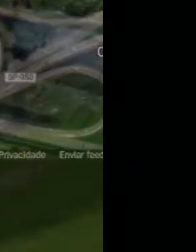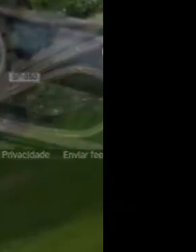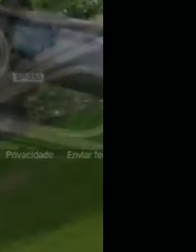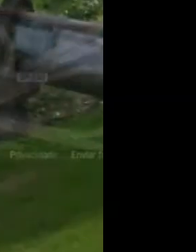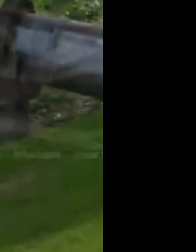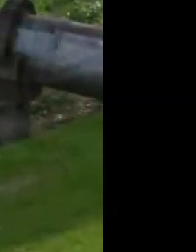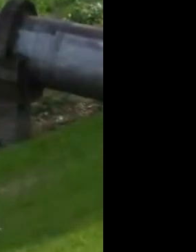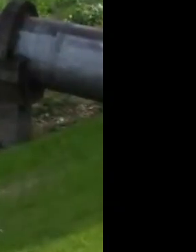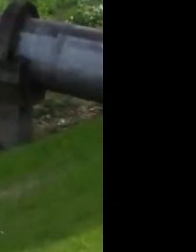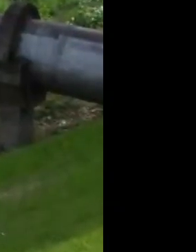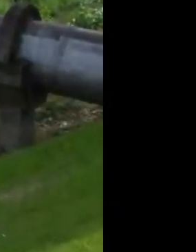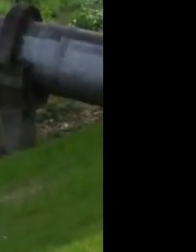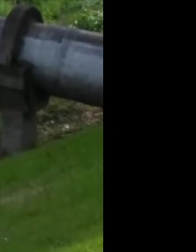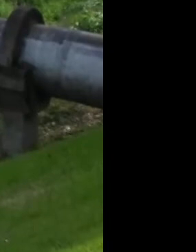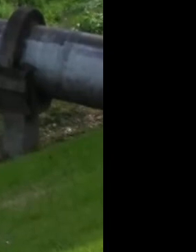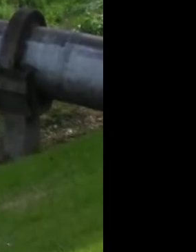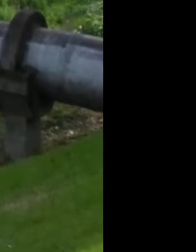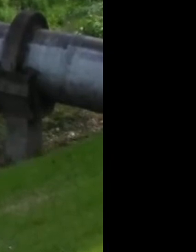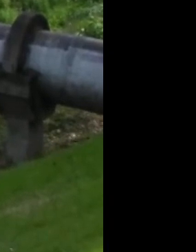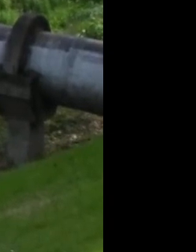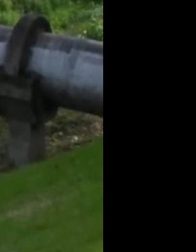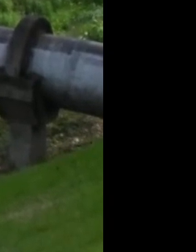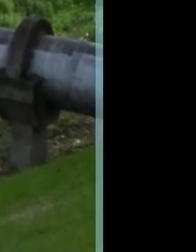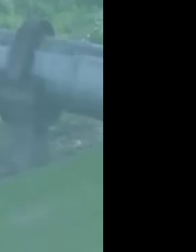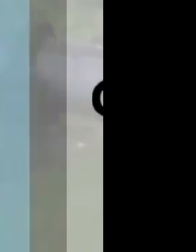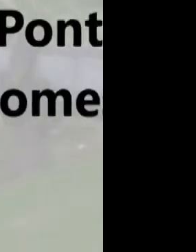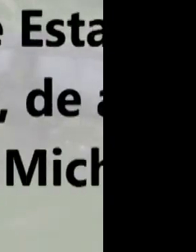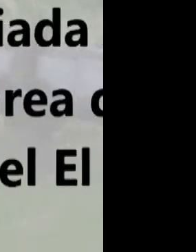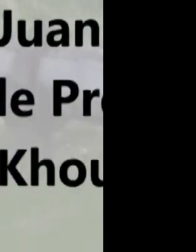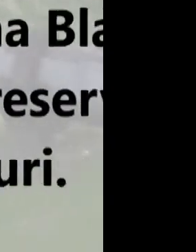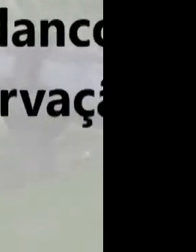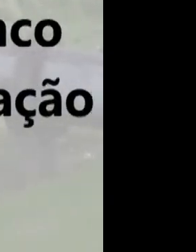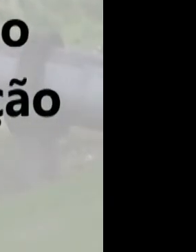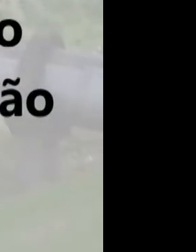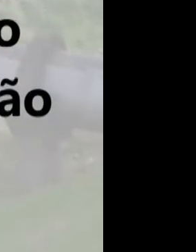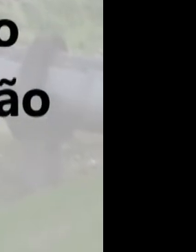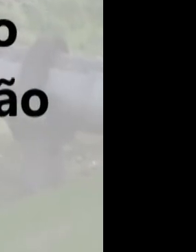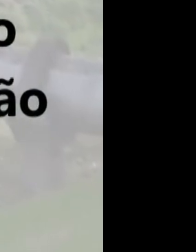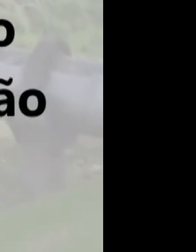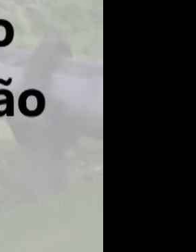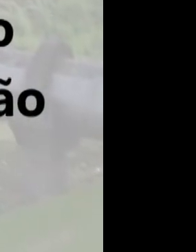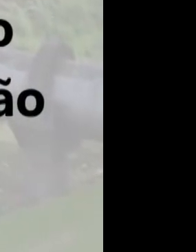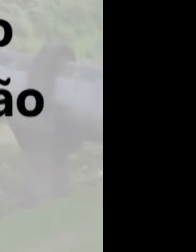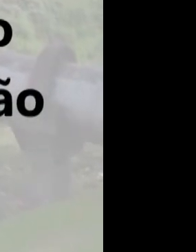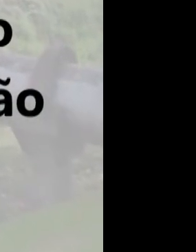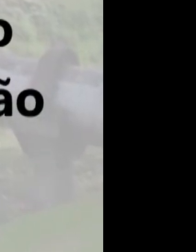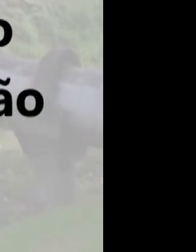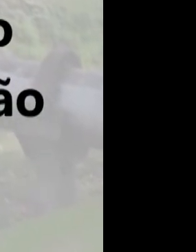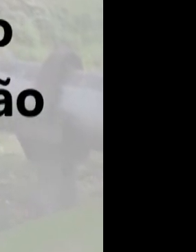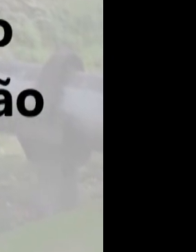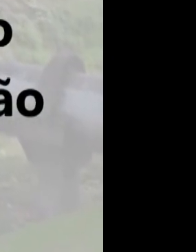faltando ele, e a saudade dele tá doendo em mim.